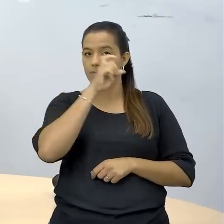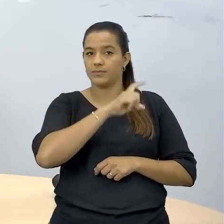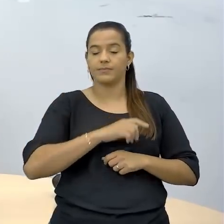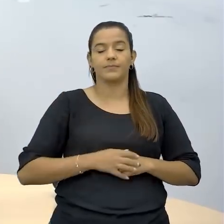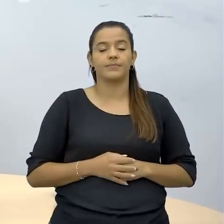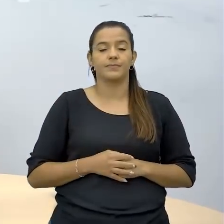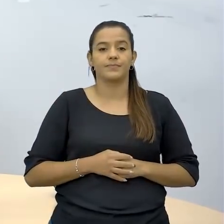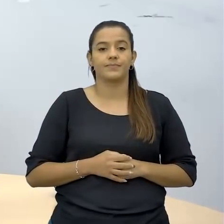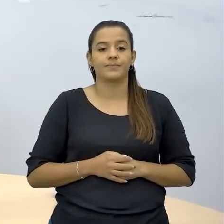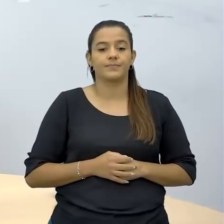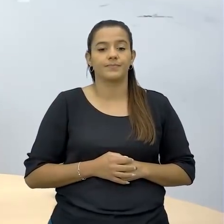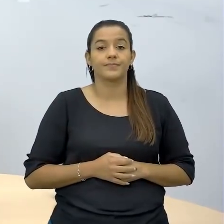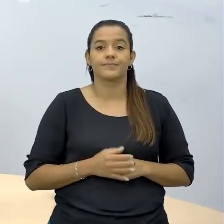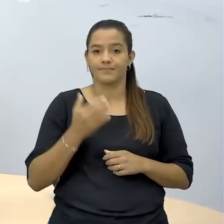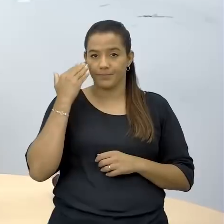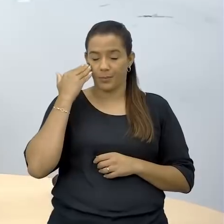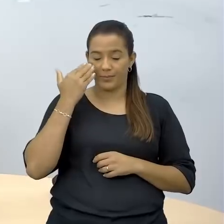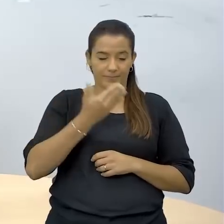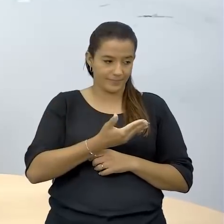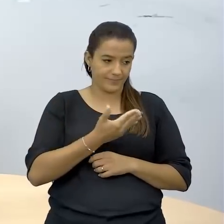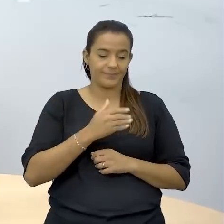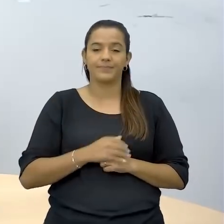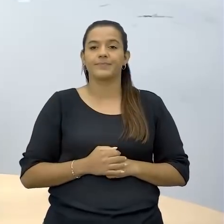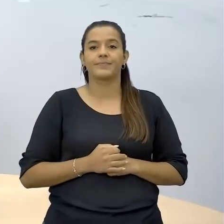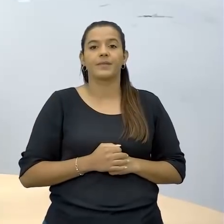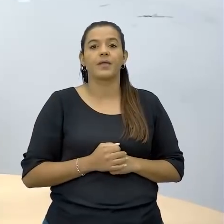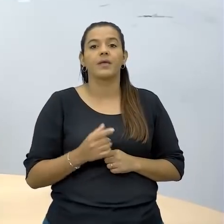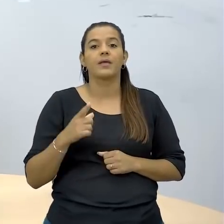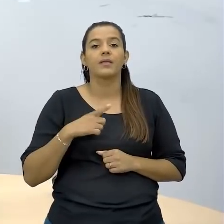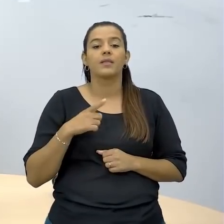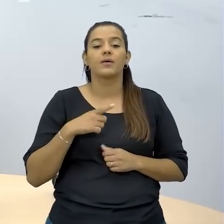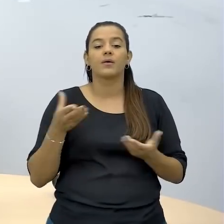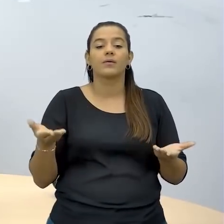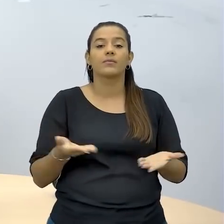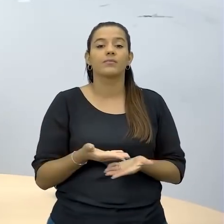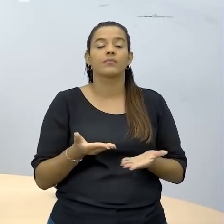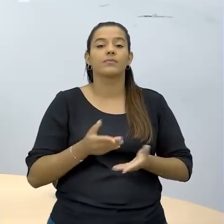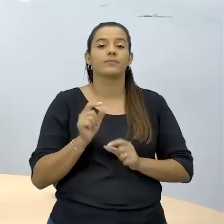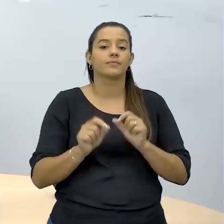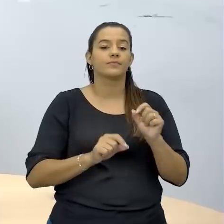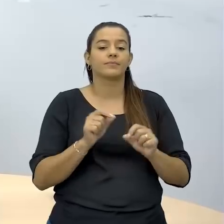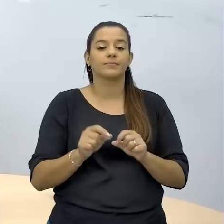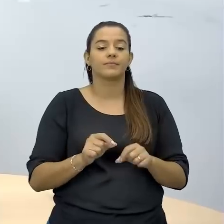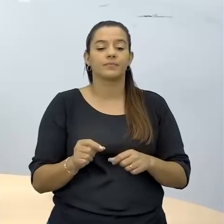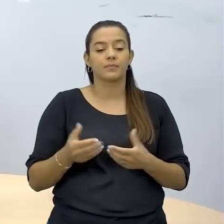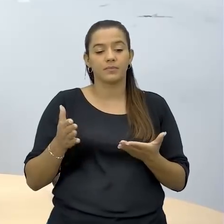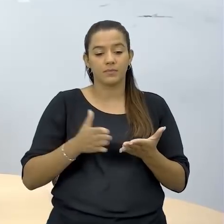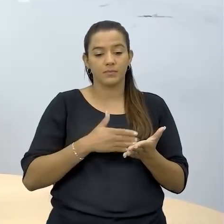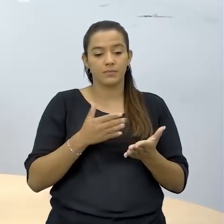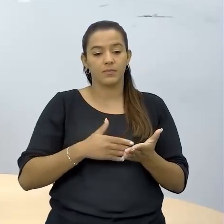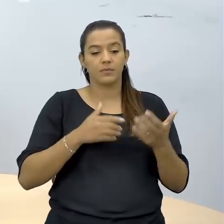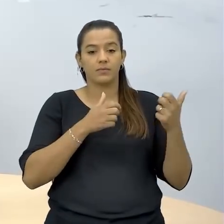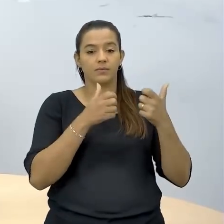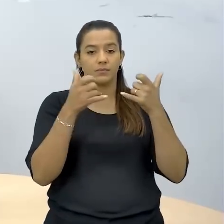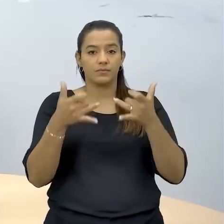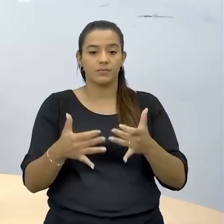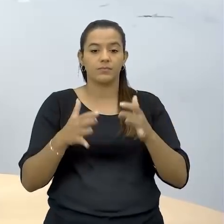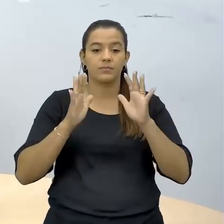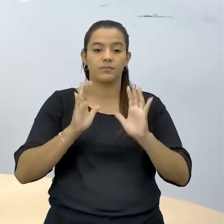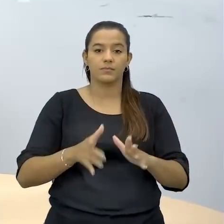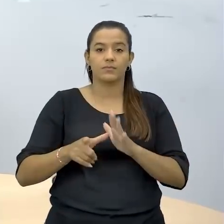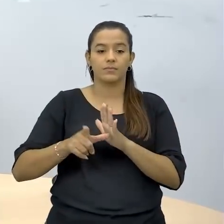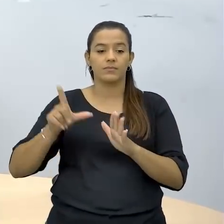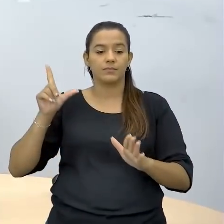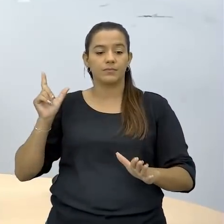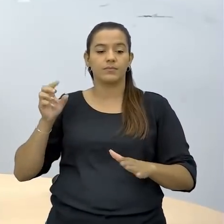Grazi. Obrigada, Marcos. Então, vamos falar um pouquinho sobre o mapa. Como o Marcos já mencionou, né, anteriormente,